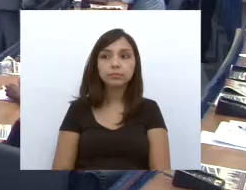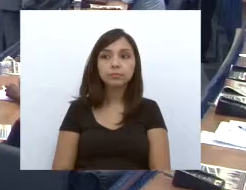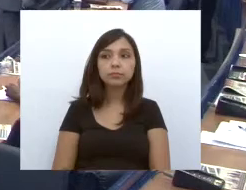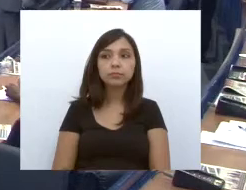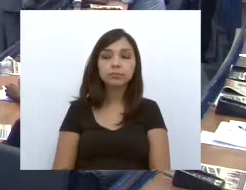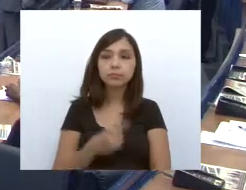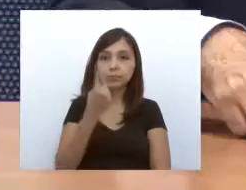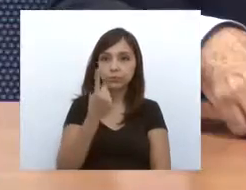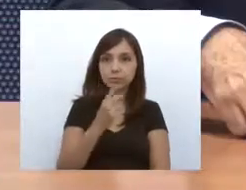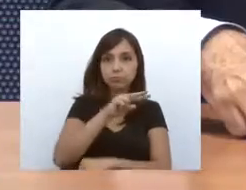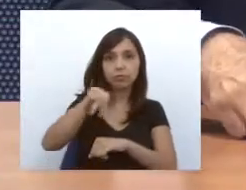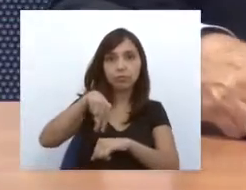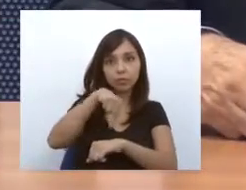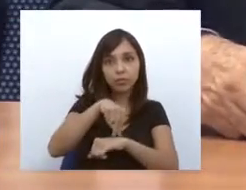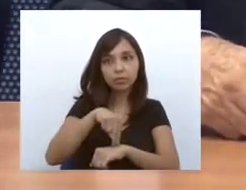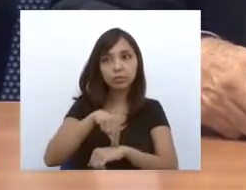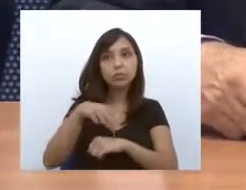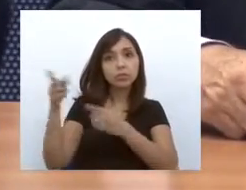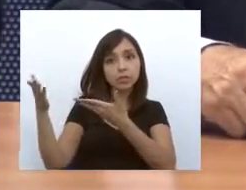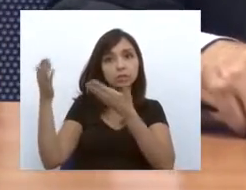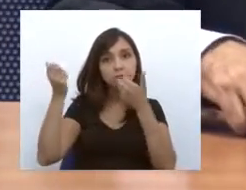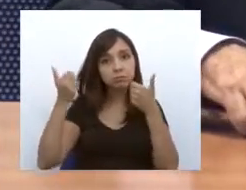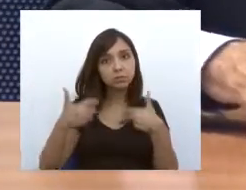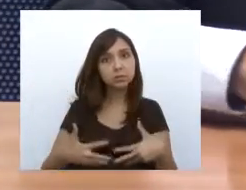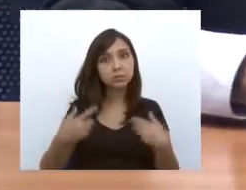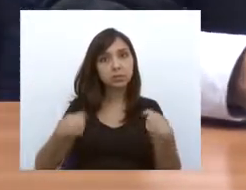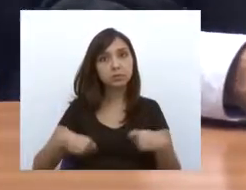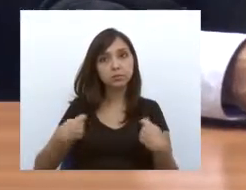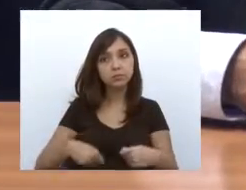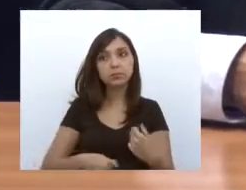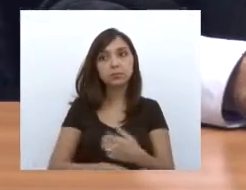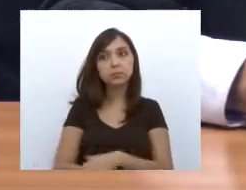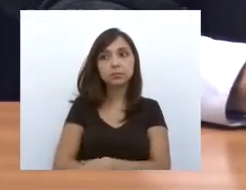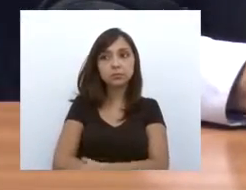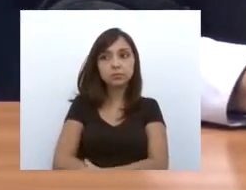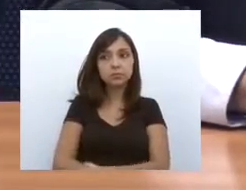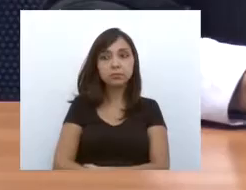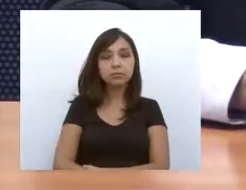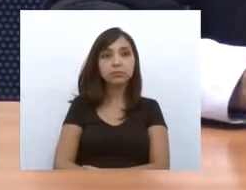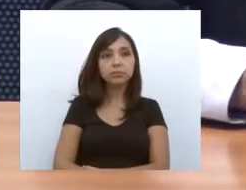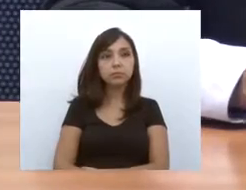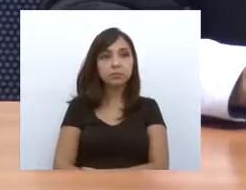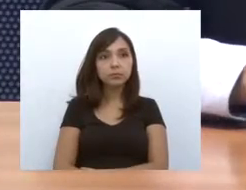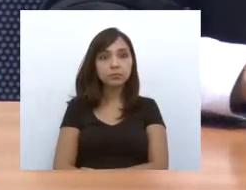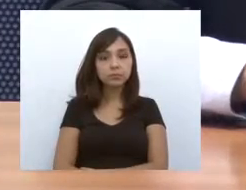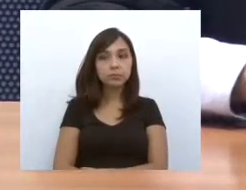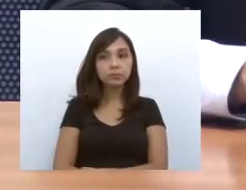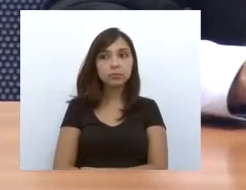Tem um vereador na tribuna, eu preciso garantir a fala do vereador, pessoal, por gentileza.